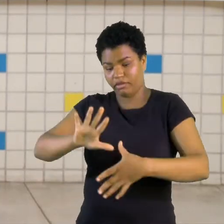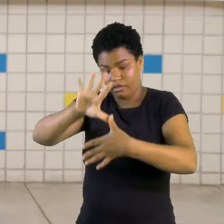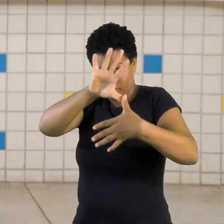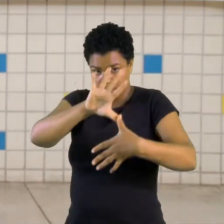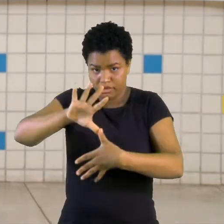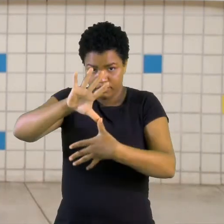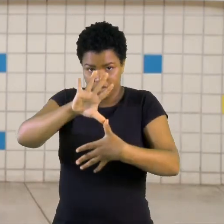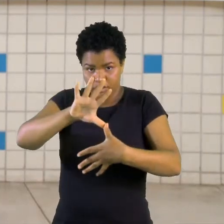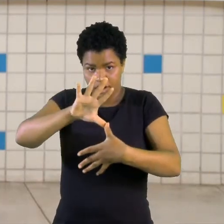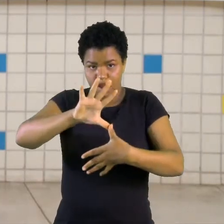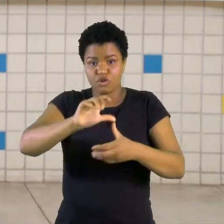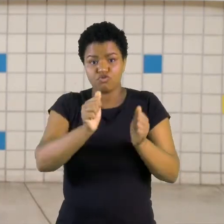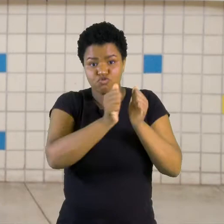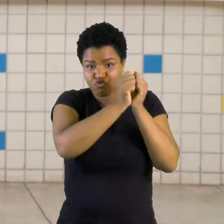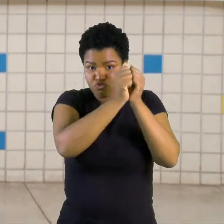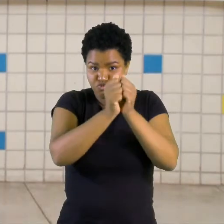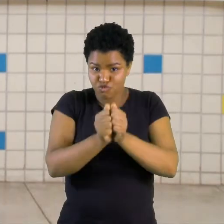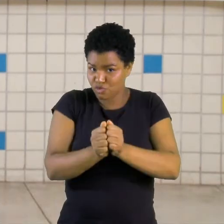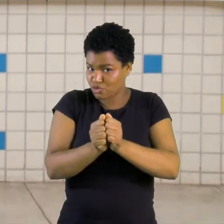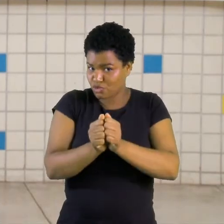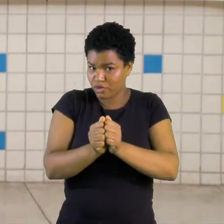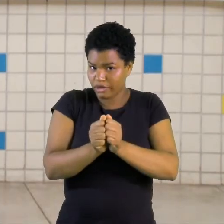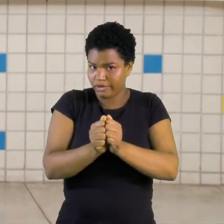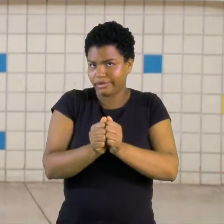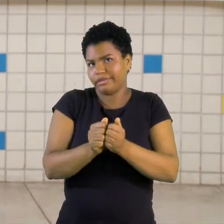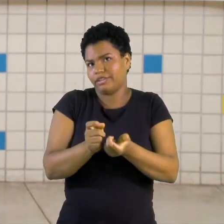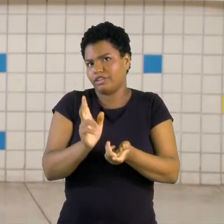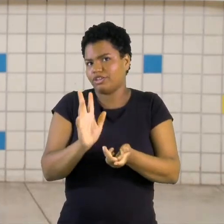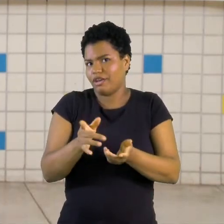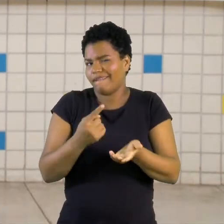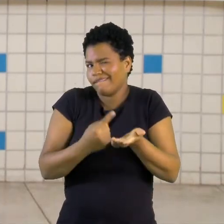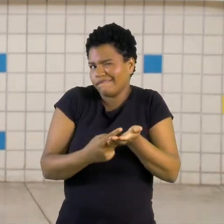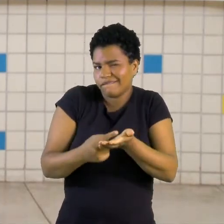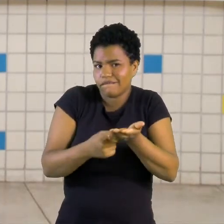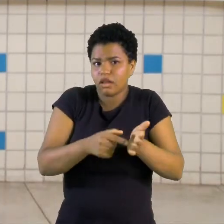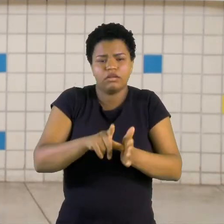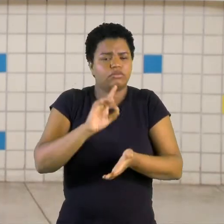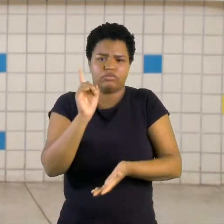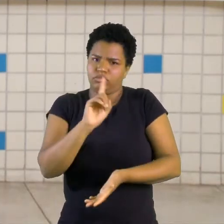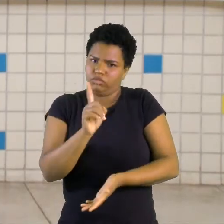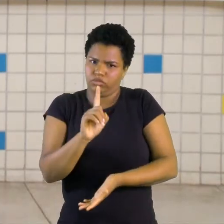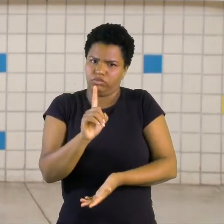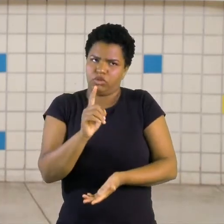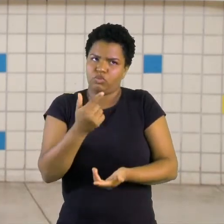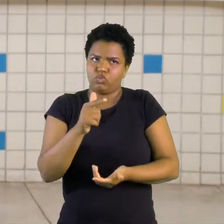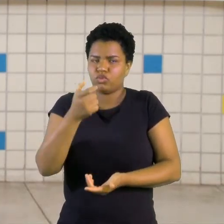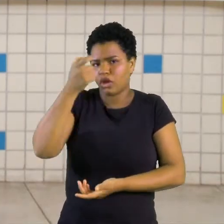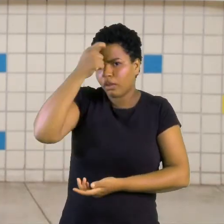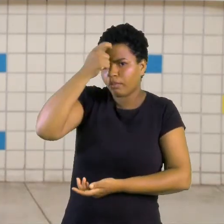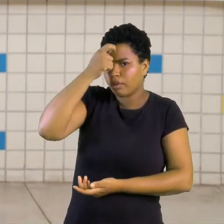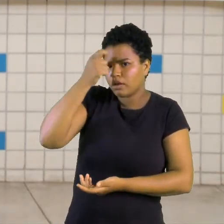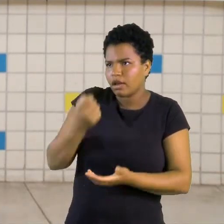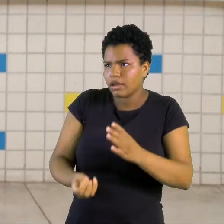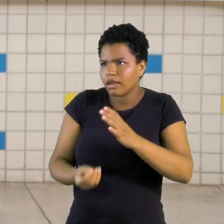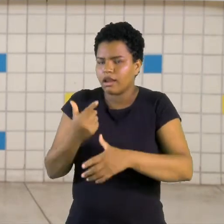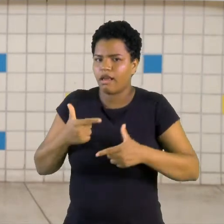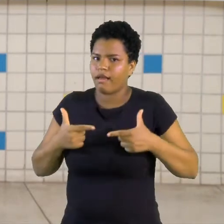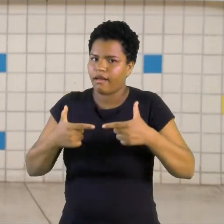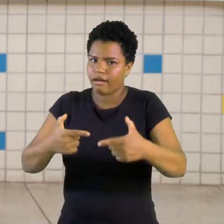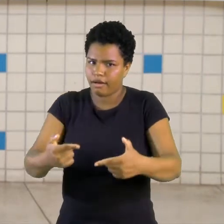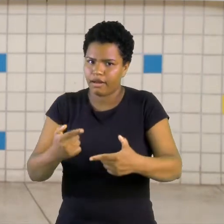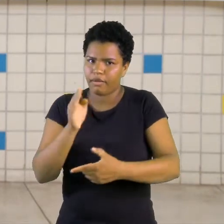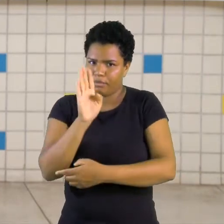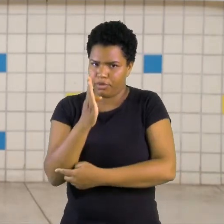trouxeram consigo, não foi propositalmente, certo? Porque eles ainda não tinham a mentalidade de criar uma guerra biológica, mas